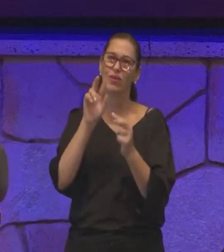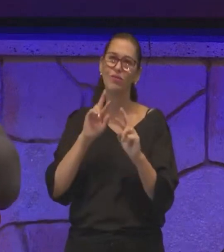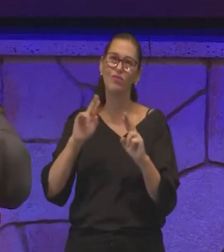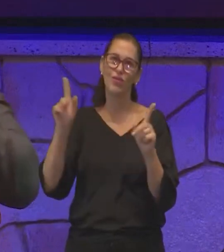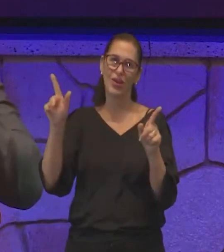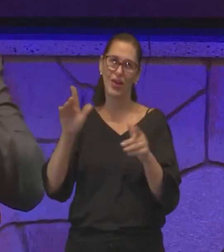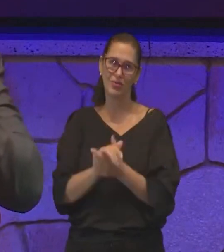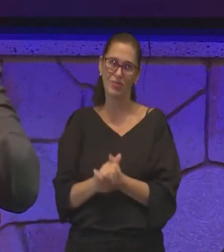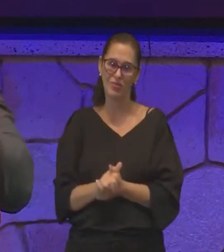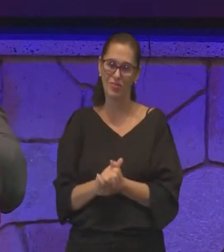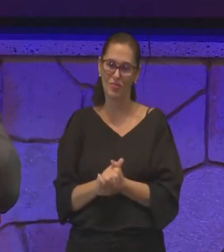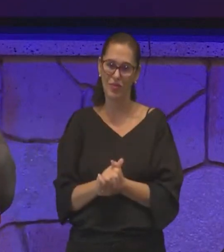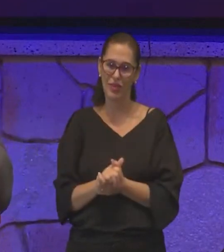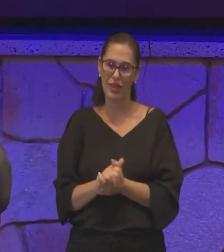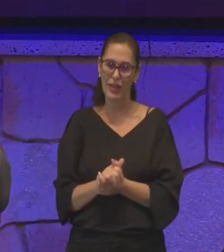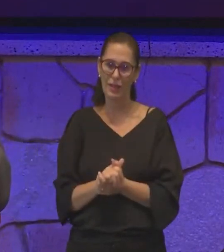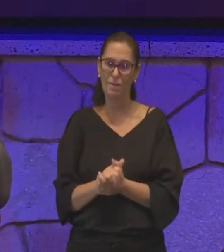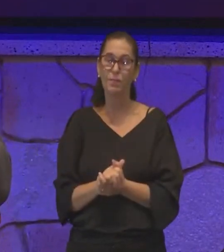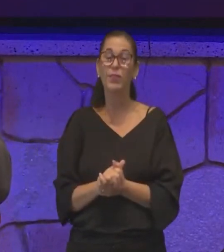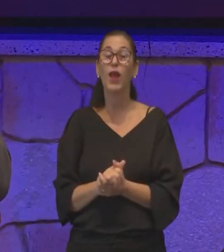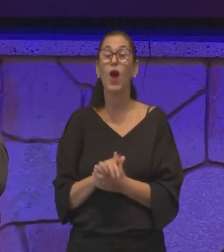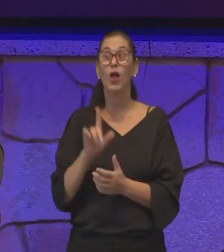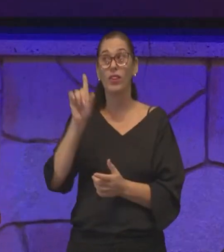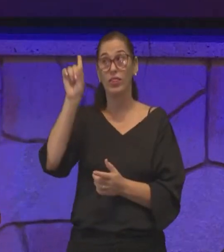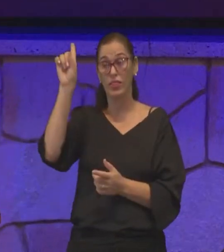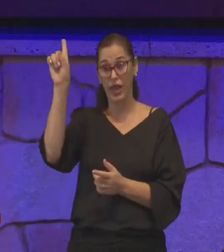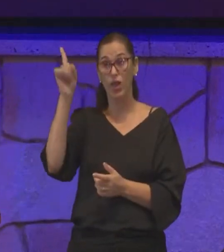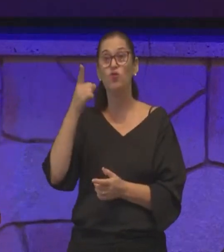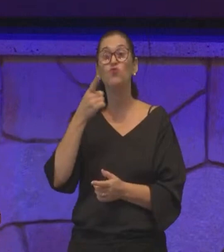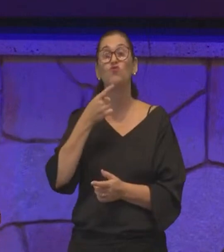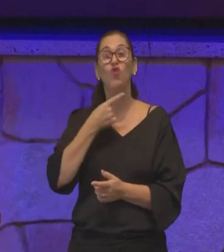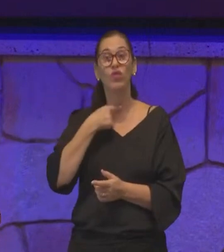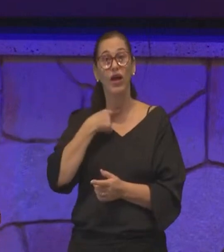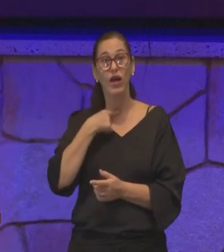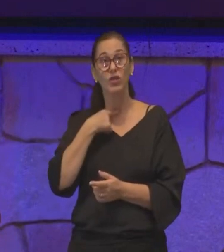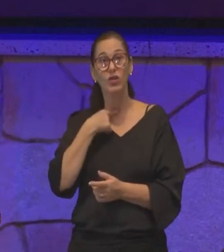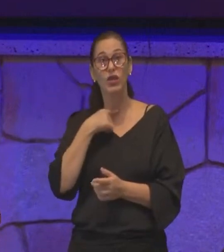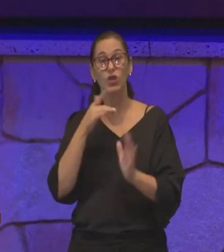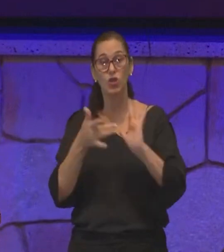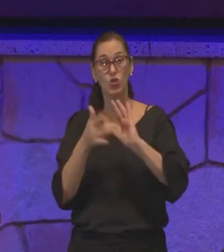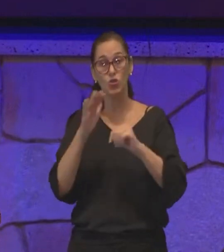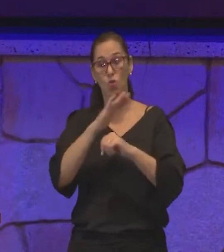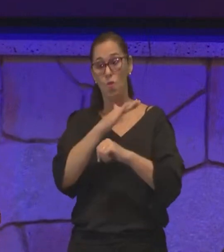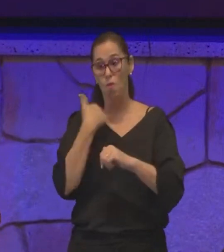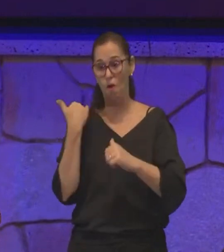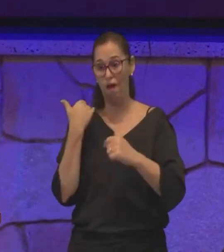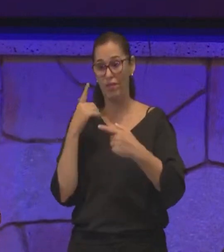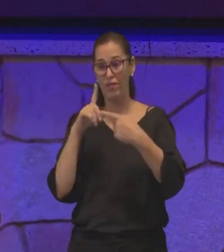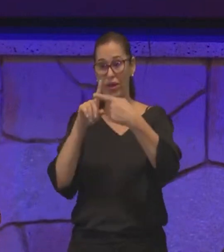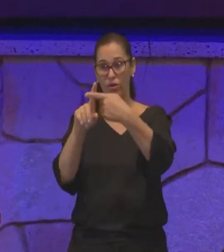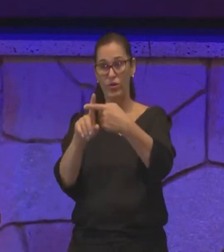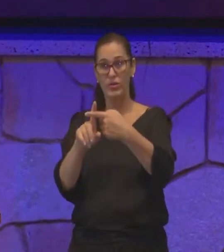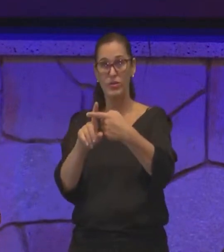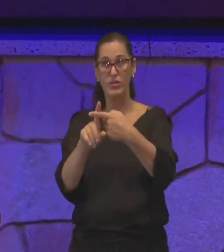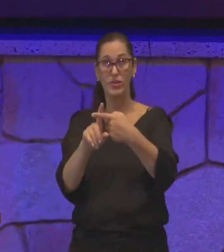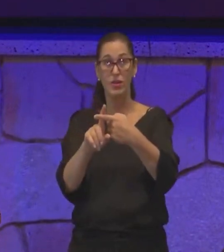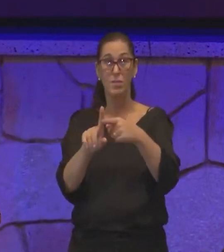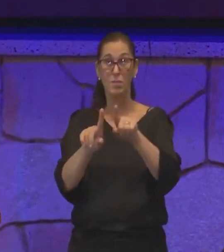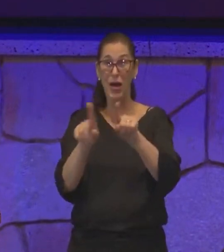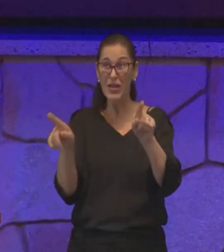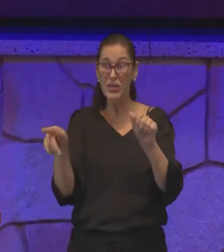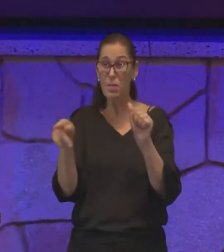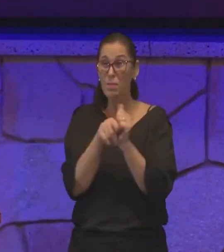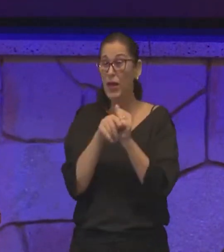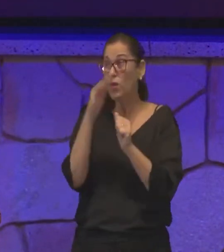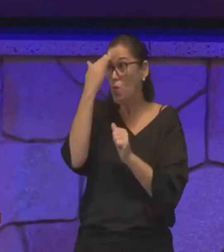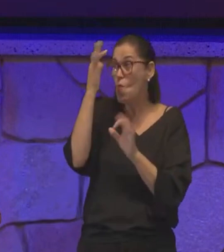o propósito de Deus era sim que Jesus morresse naquela cruz. E Pedro não queria porque não entendia ainda